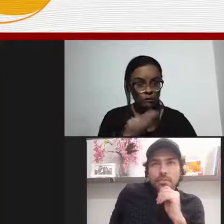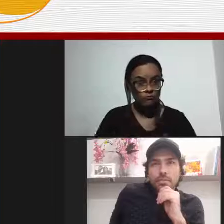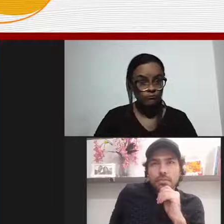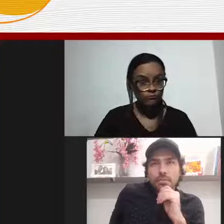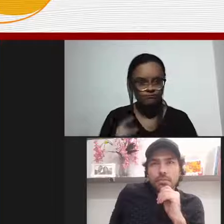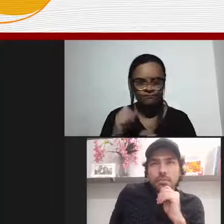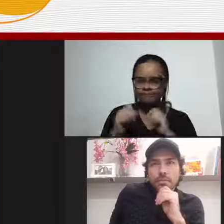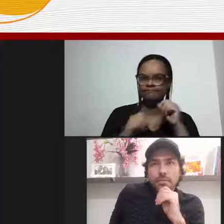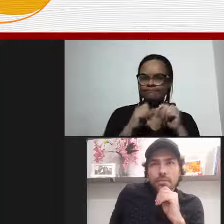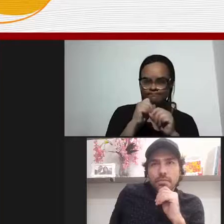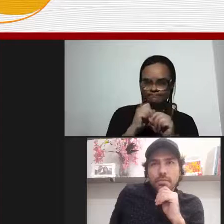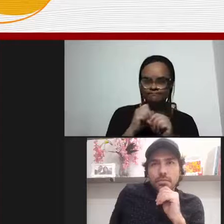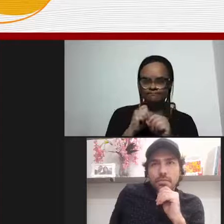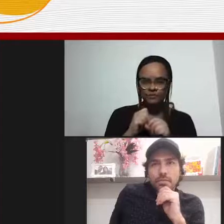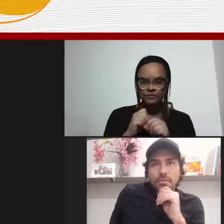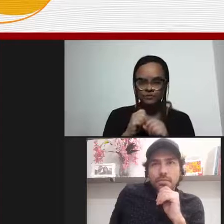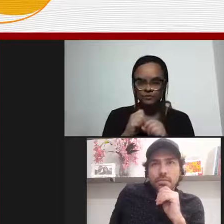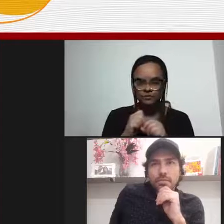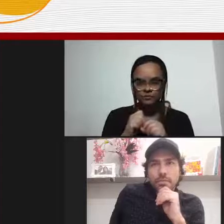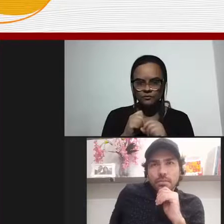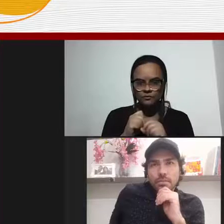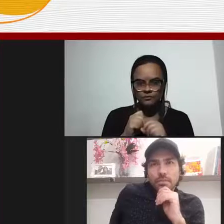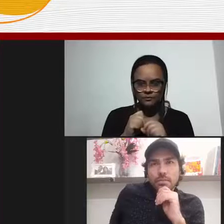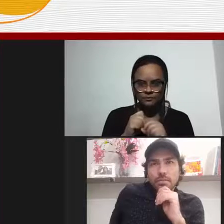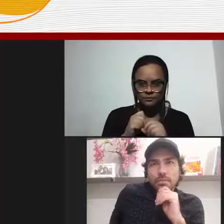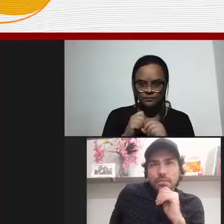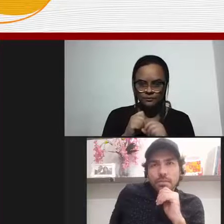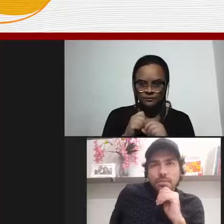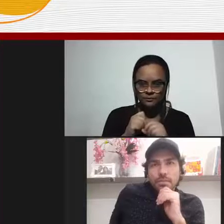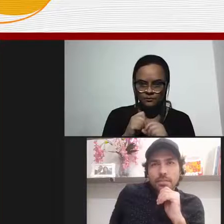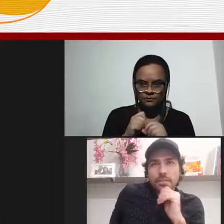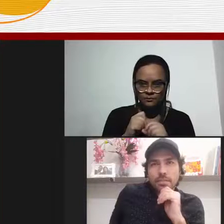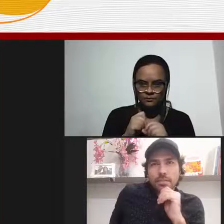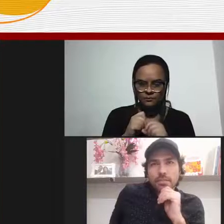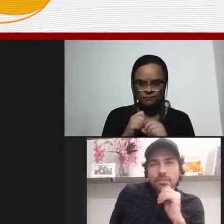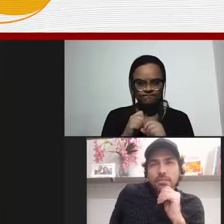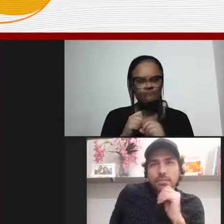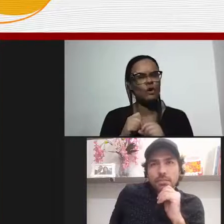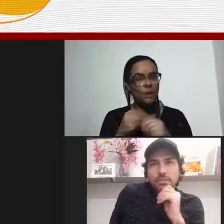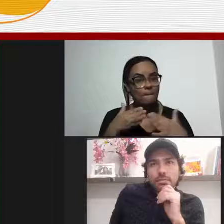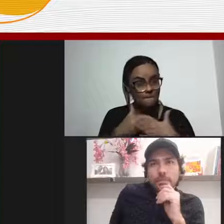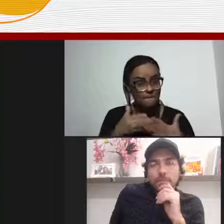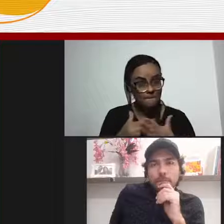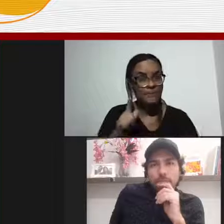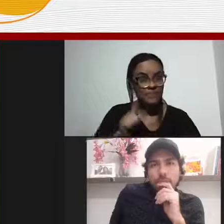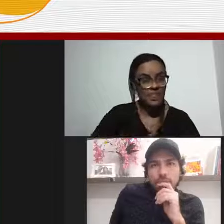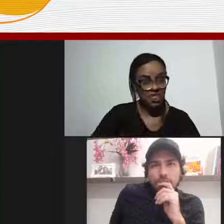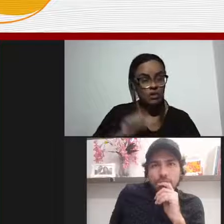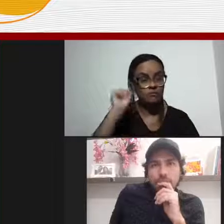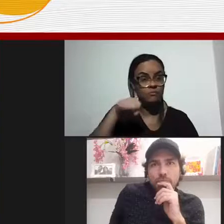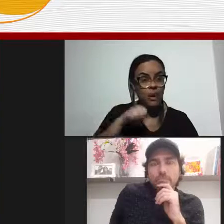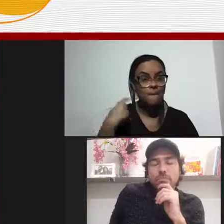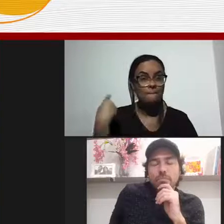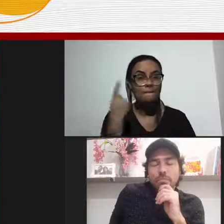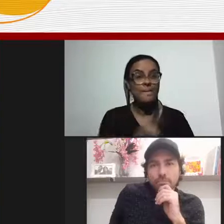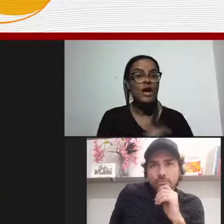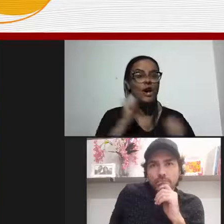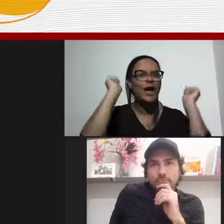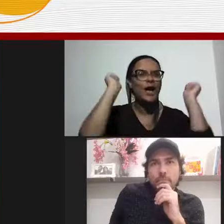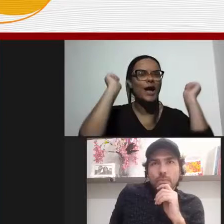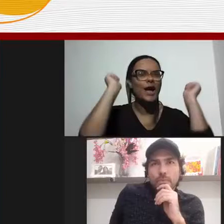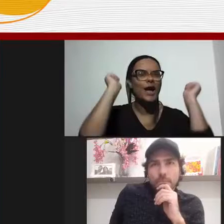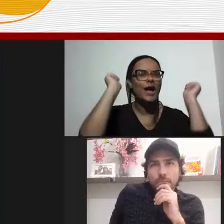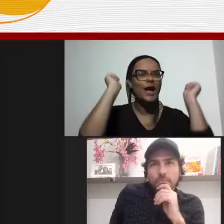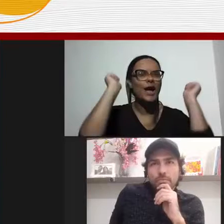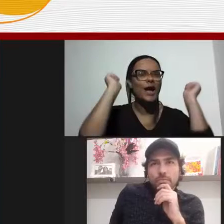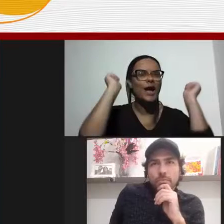governantes que nós temos uma deficiência, que nós temos uma limitação, mas que nós somos capazes para